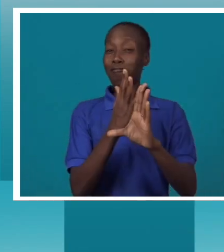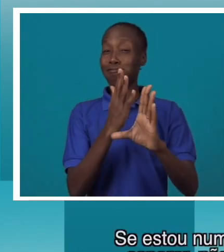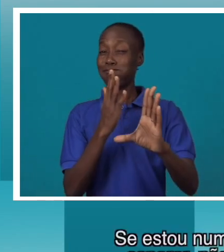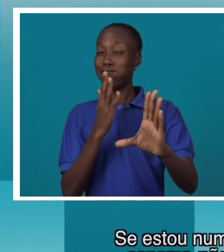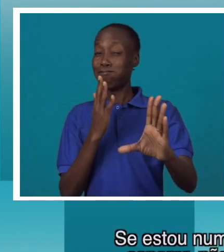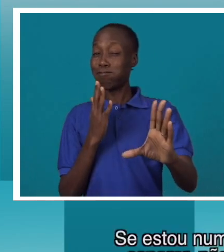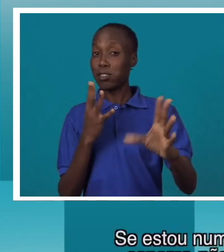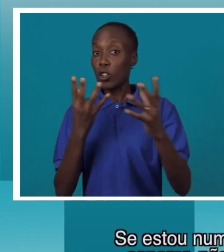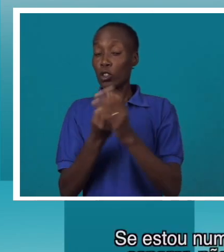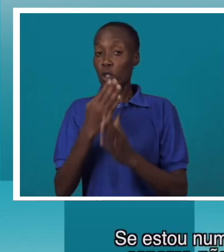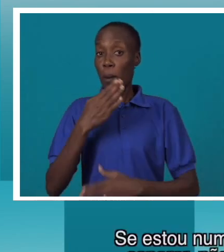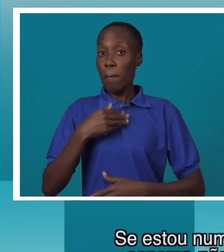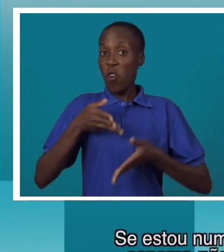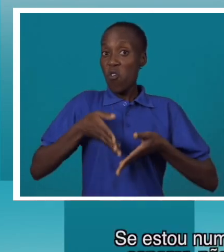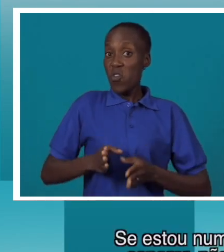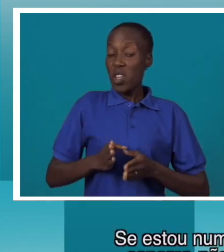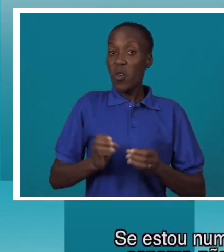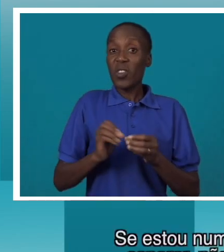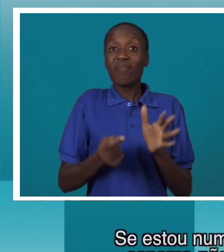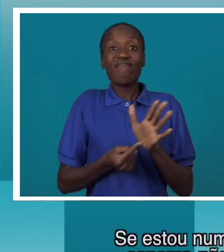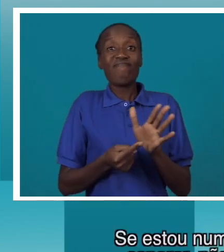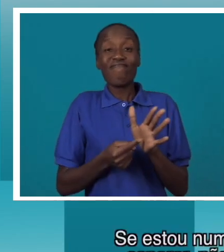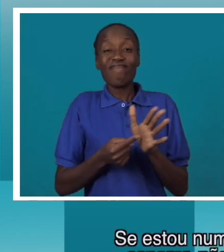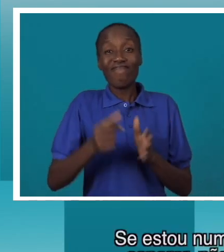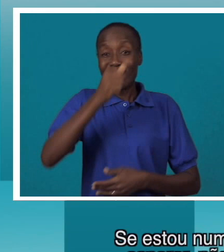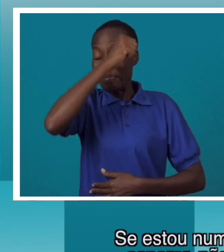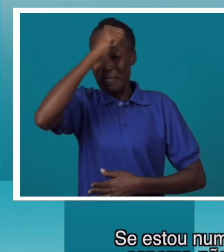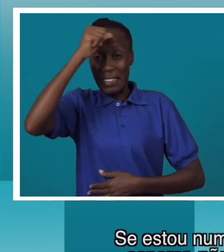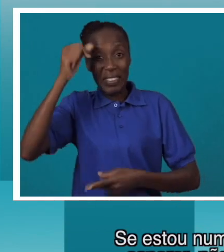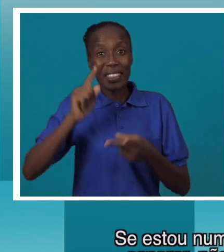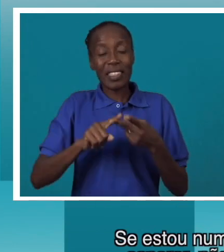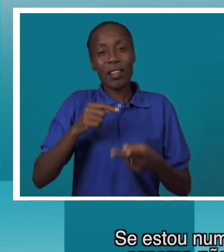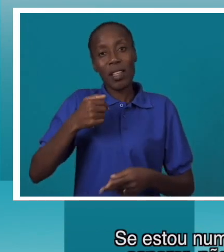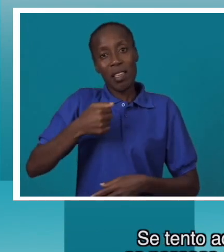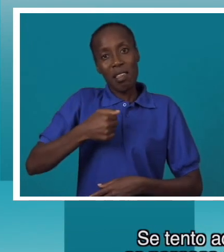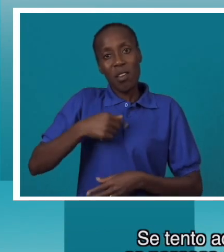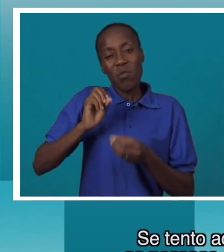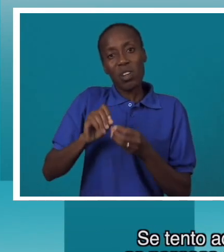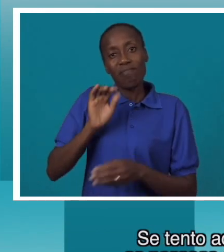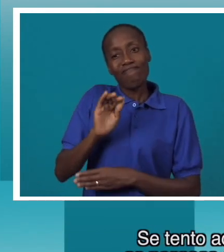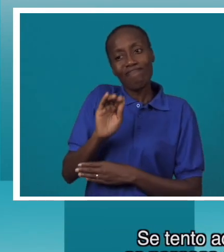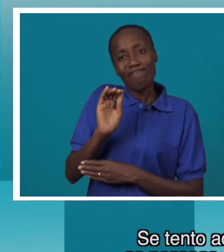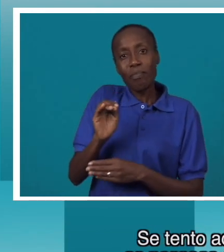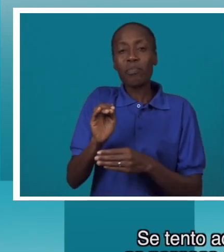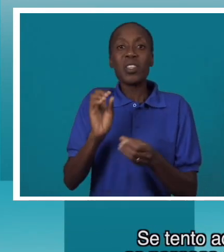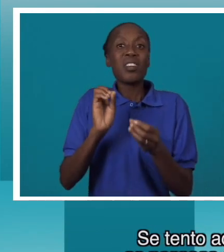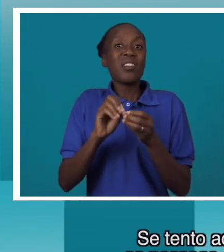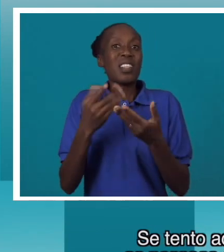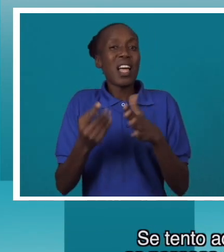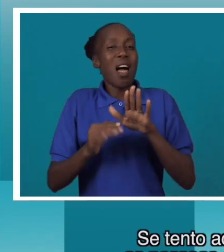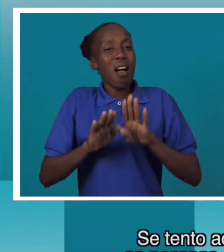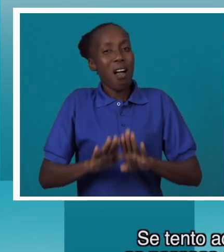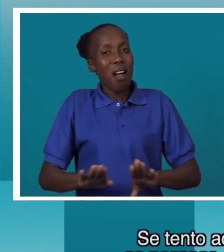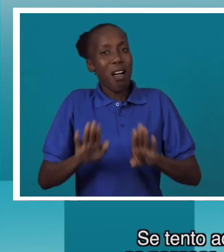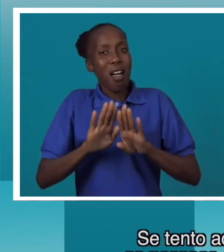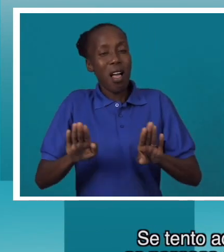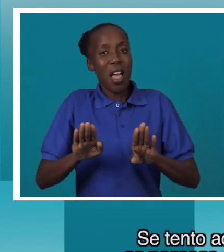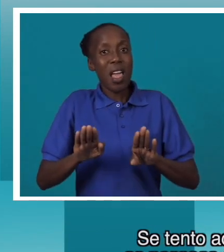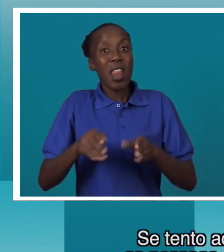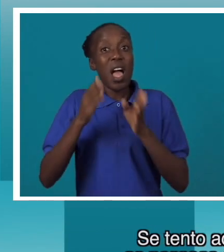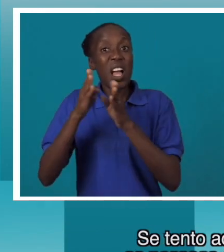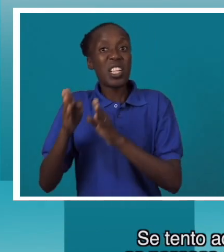Se estou numa fila com ele ele não consegue esperar não consegue estar naquele lugar. Se eu estou tentando acalmar ele vai incomodando as pessoas